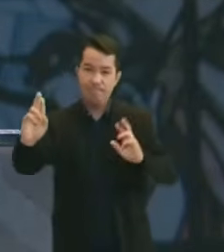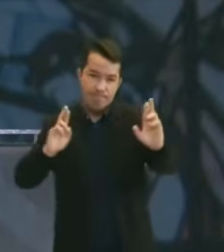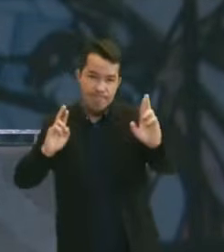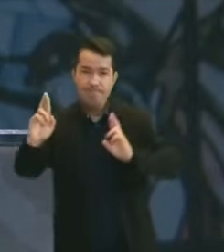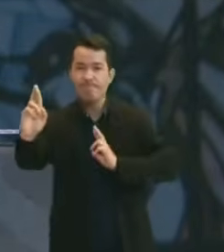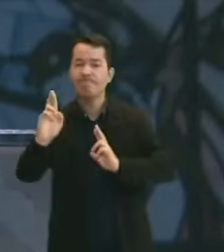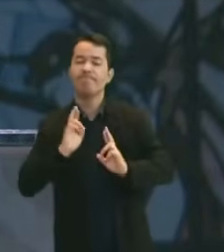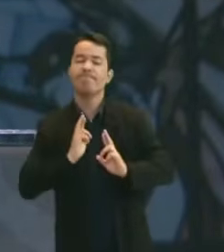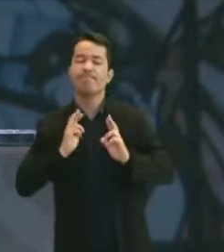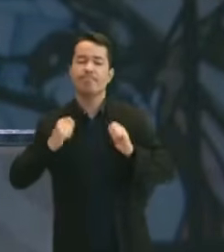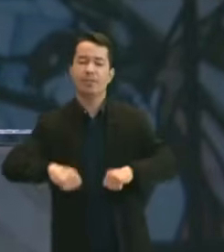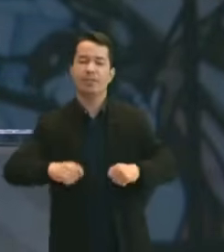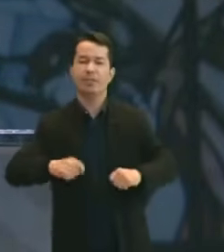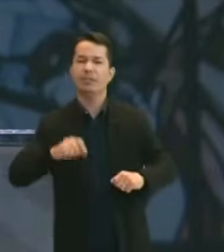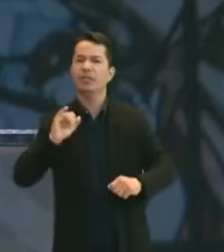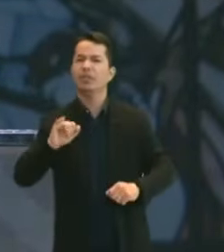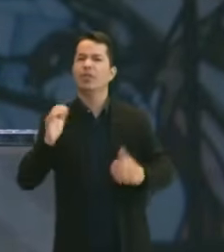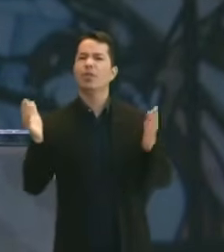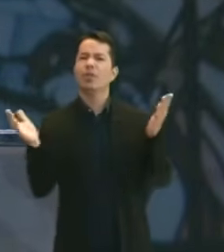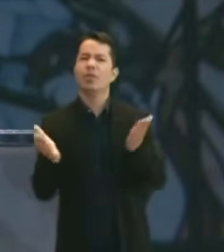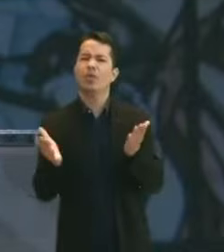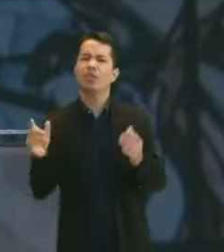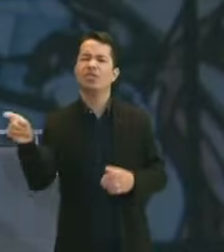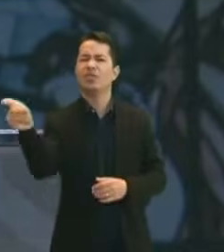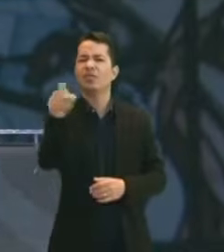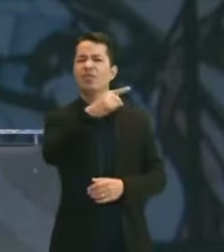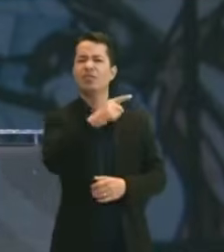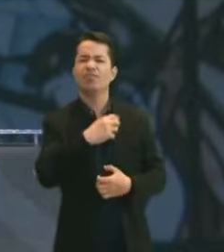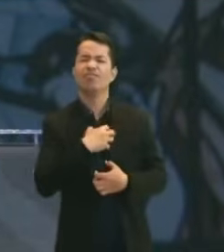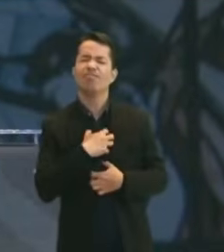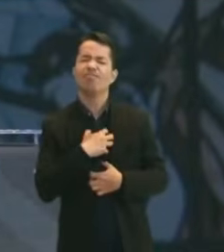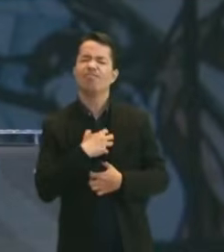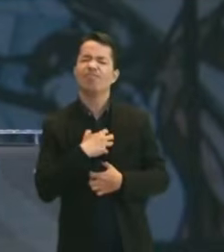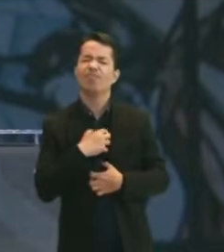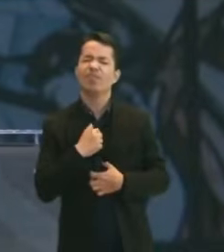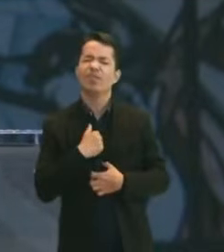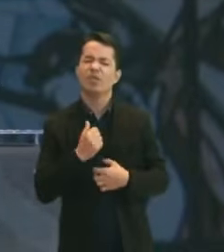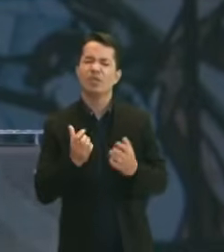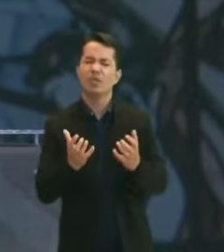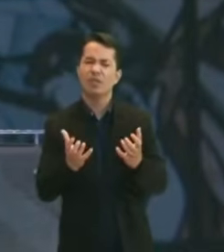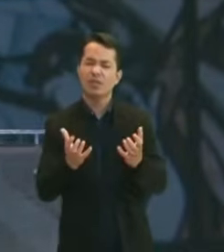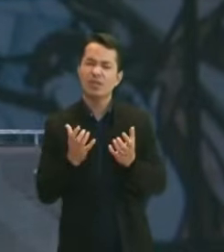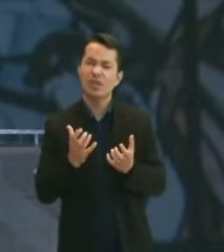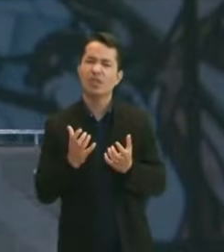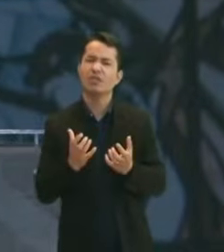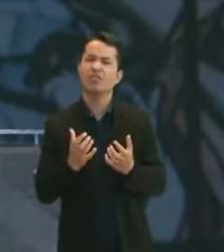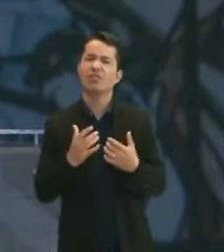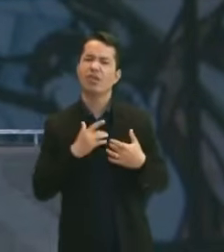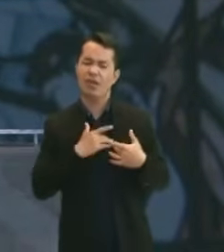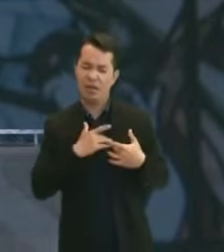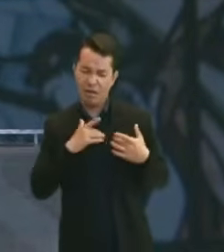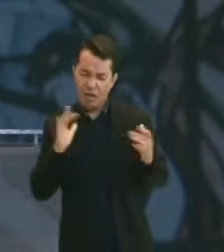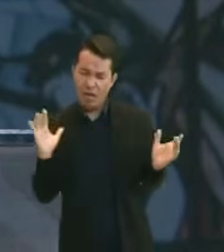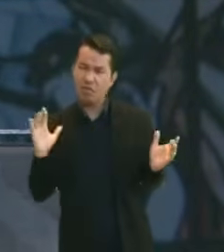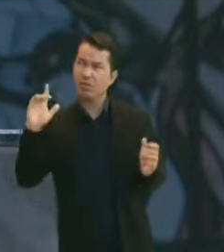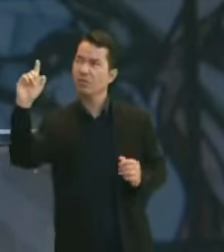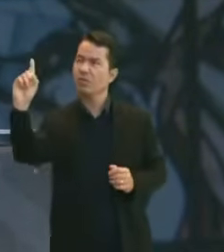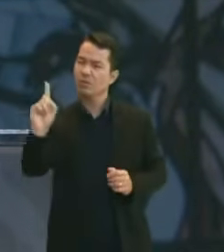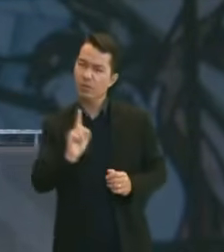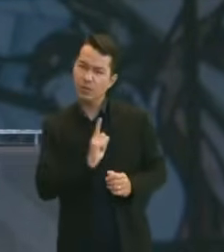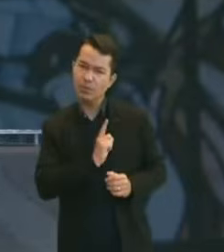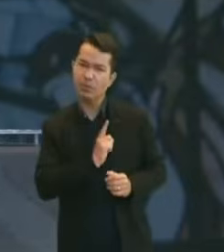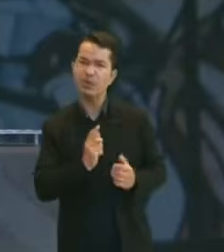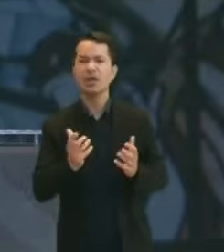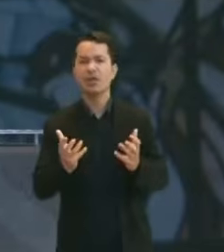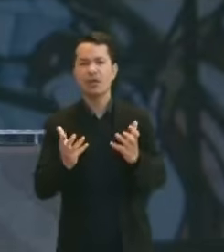hoje sentiu no seu coração que você quer se comprometer com Cristo, se você hoje quer ter essa experiência de